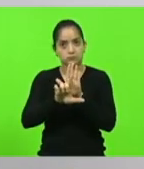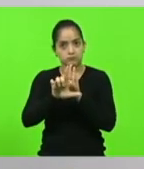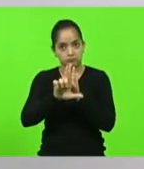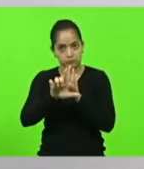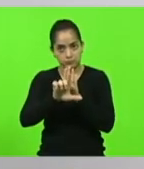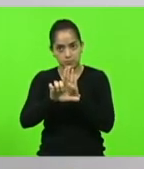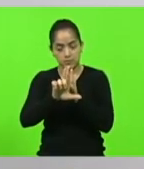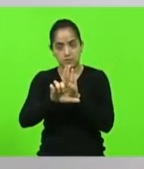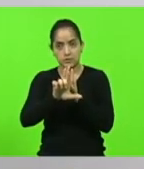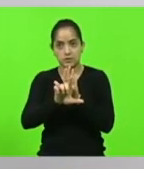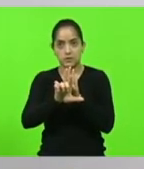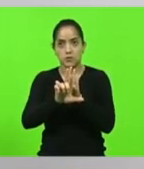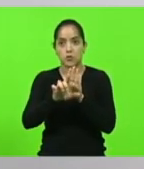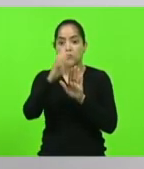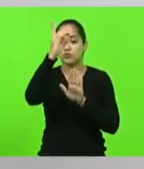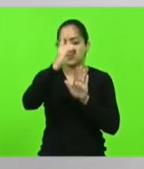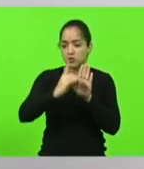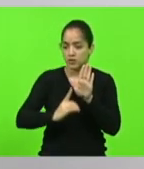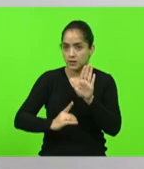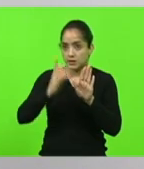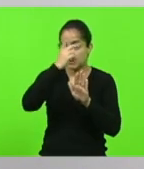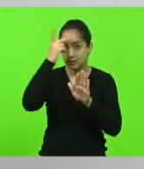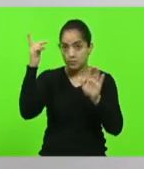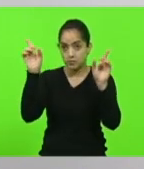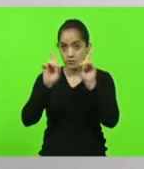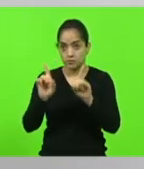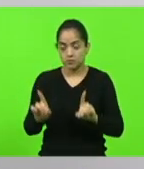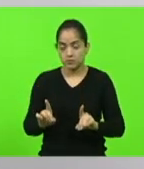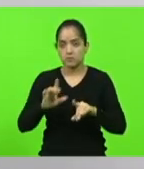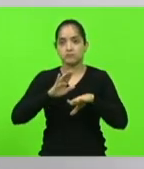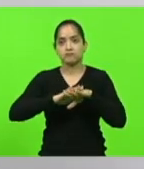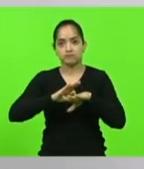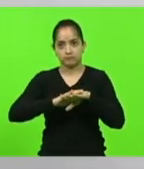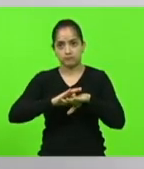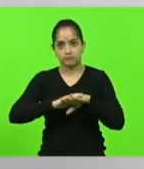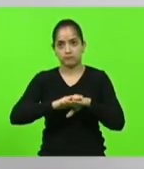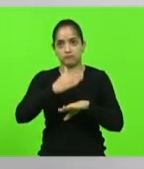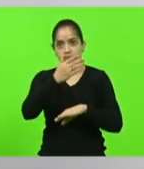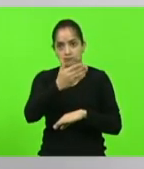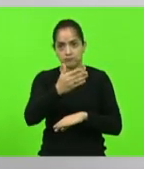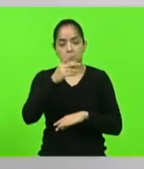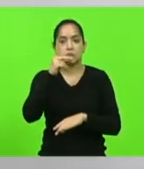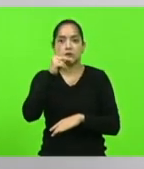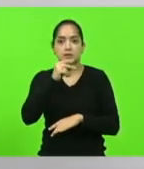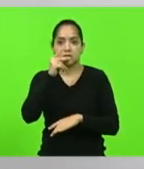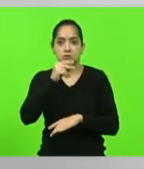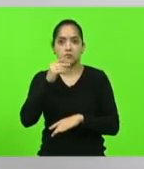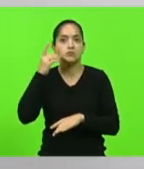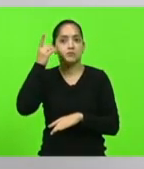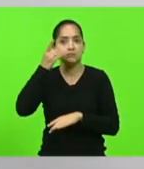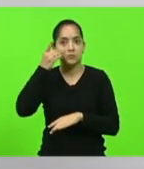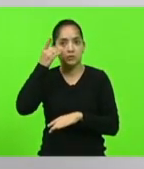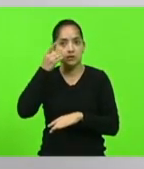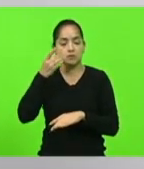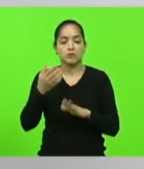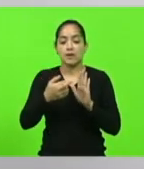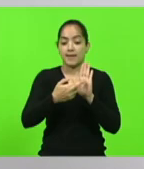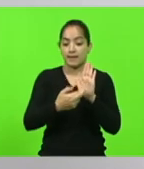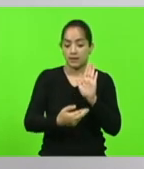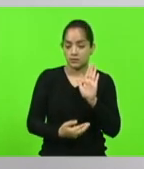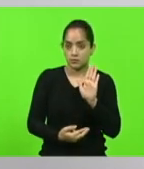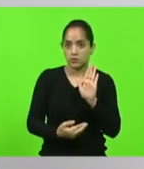dispõe sobre os direitos das pessoas com deficiência o autor Deputado Kennedy Nunes relatório